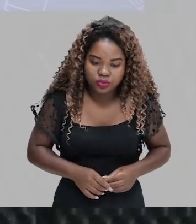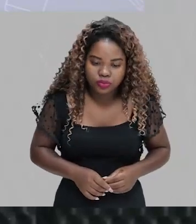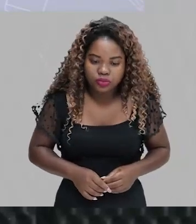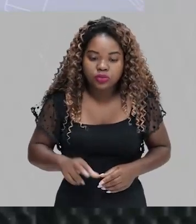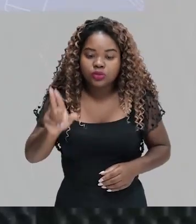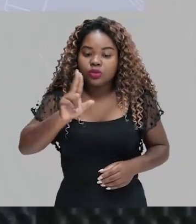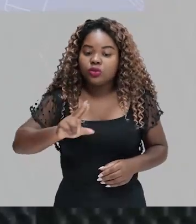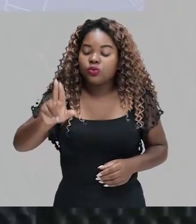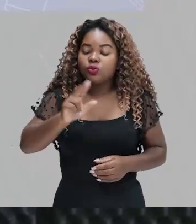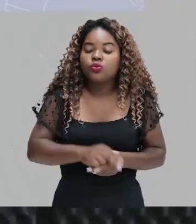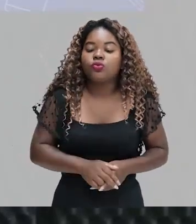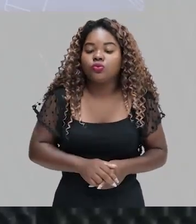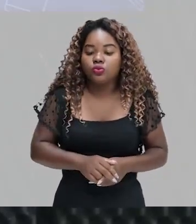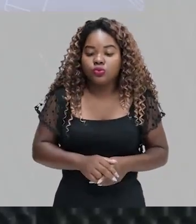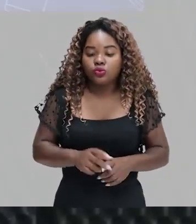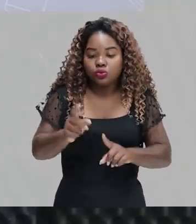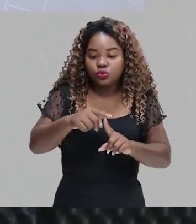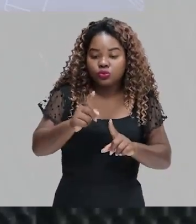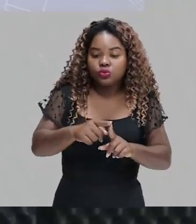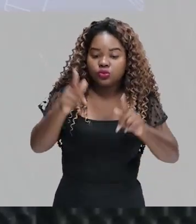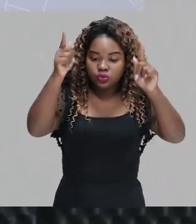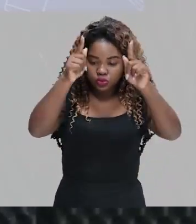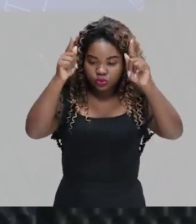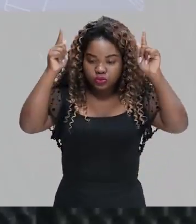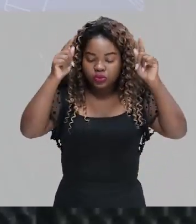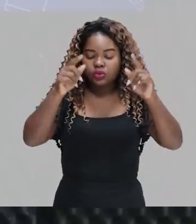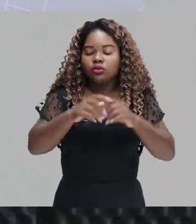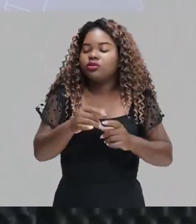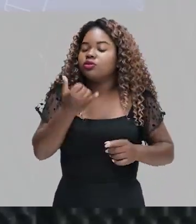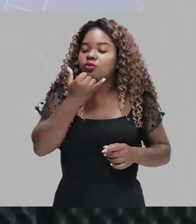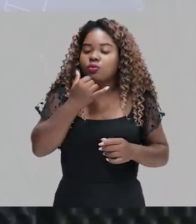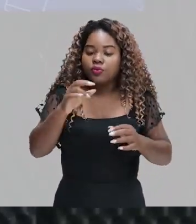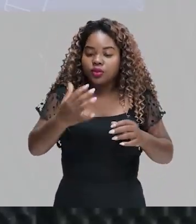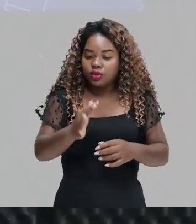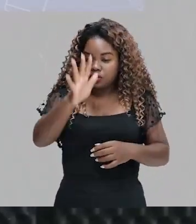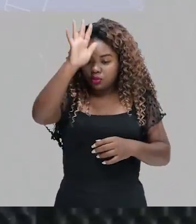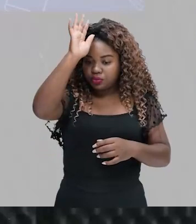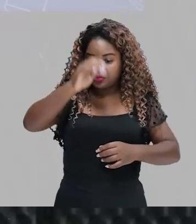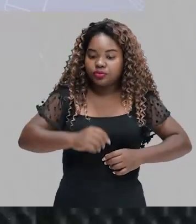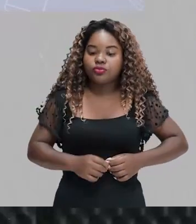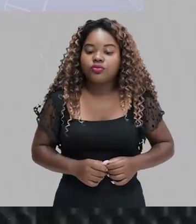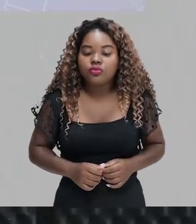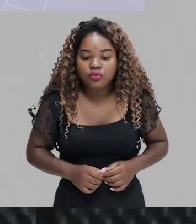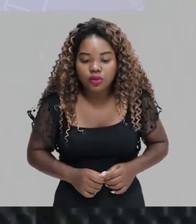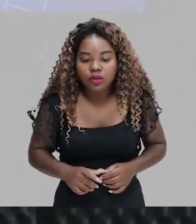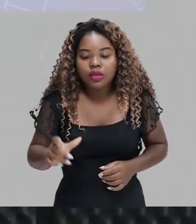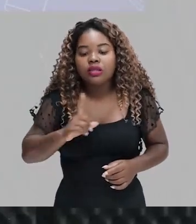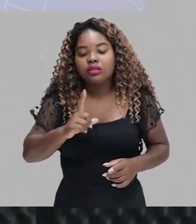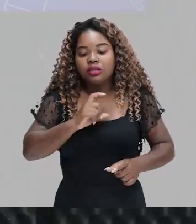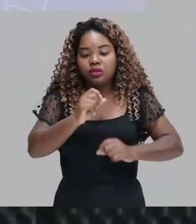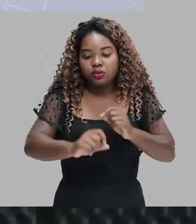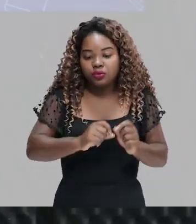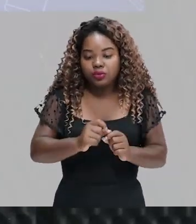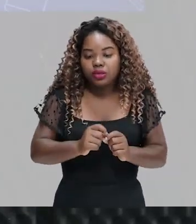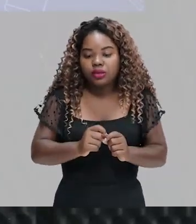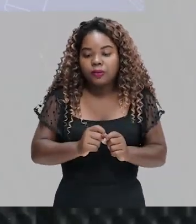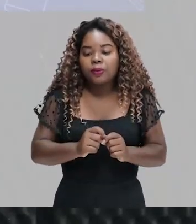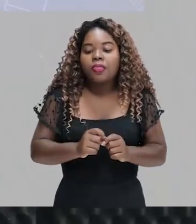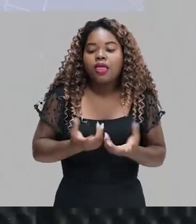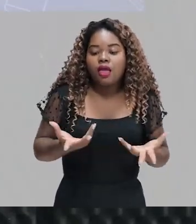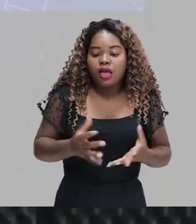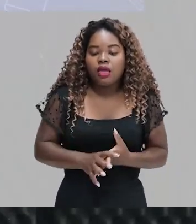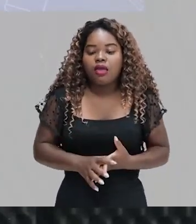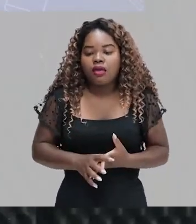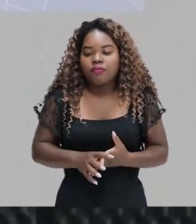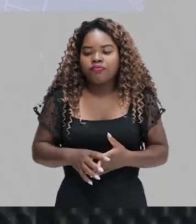padrões greco-romanos. Os renascentistas, eles não inventaram nada. Eles foram buscar nos gregos e nos romanos as técnicas